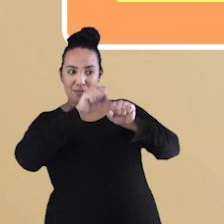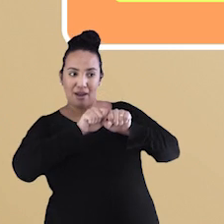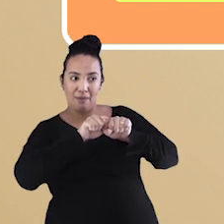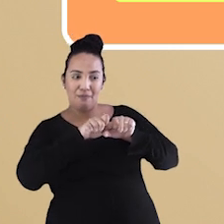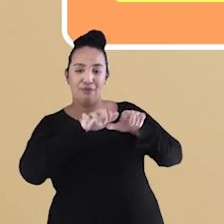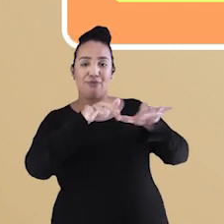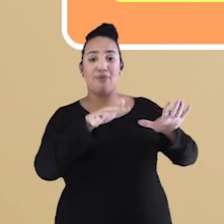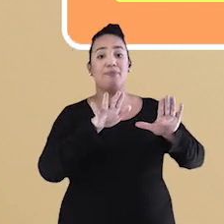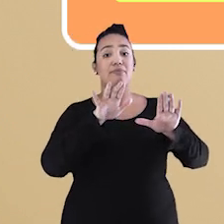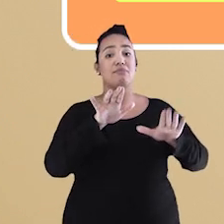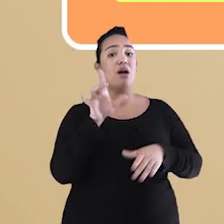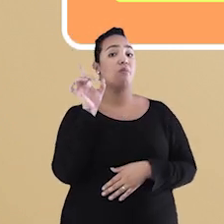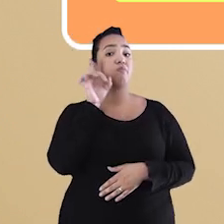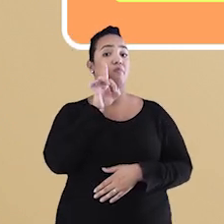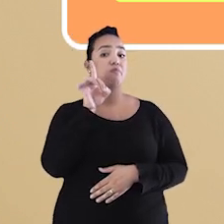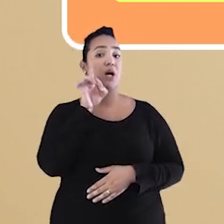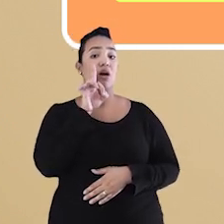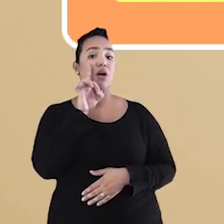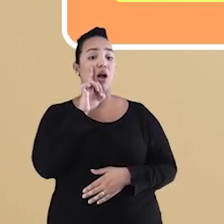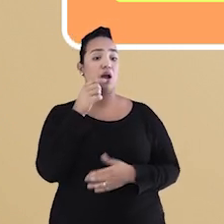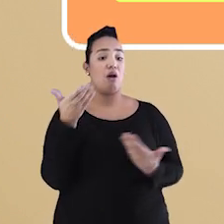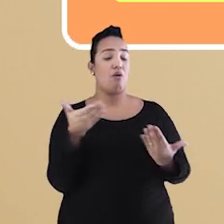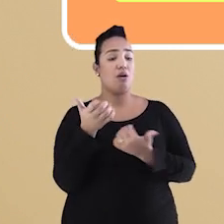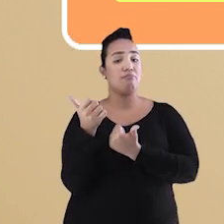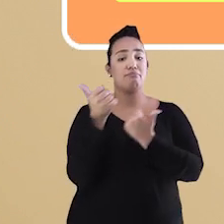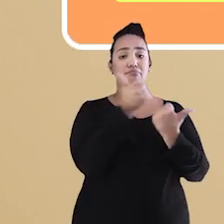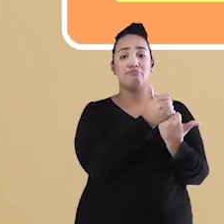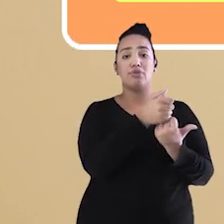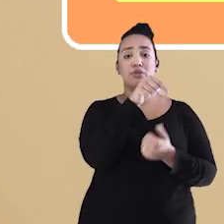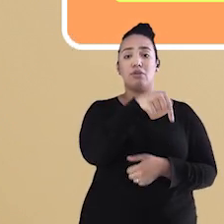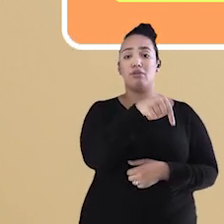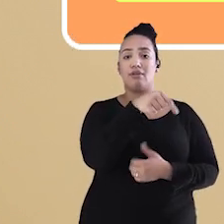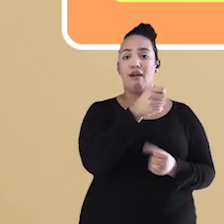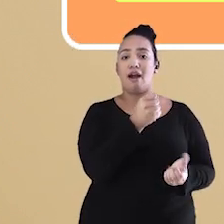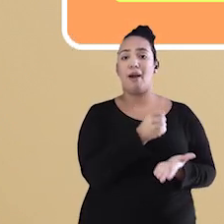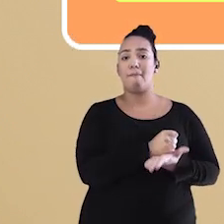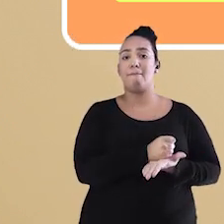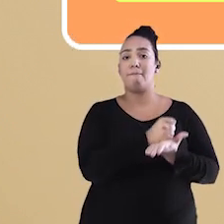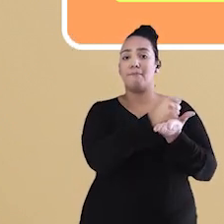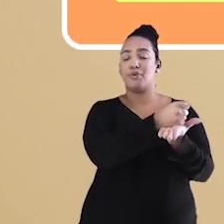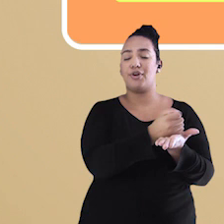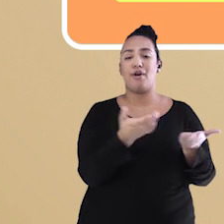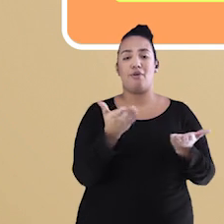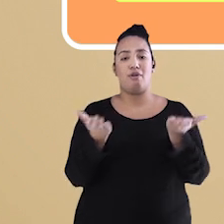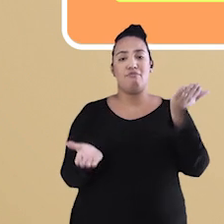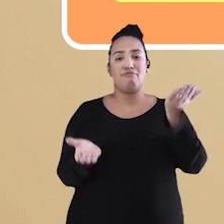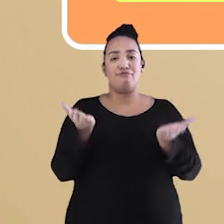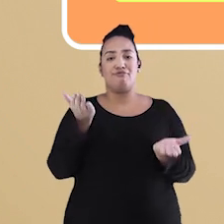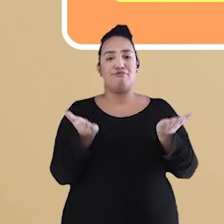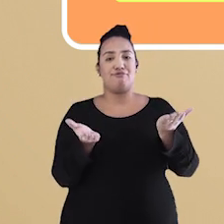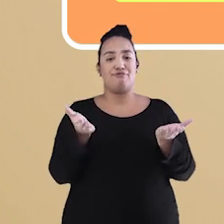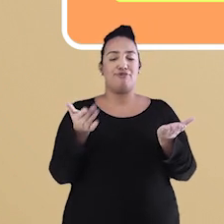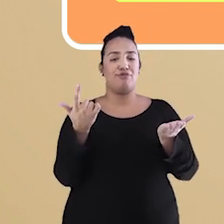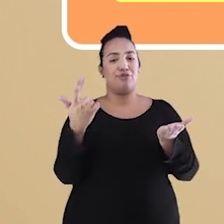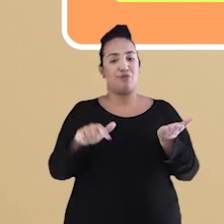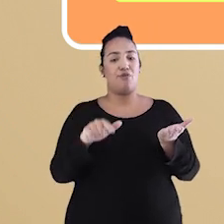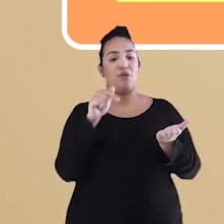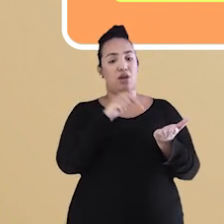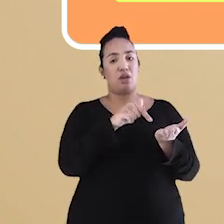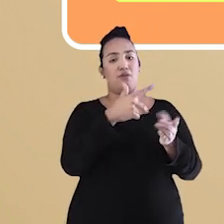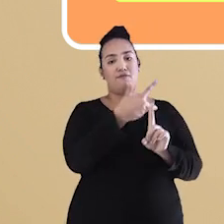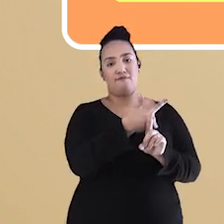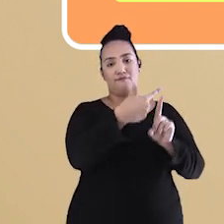É quando os Estados Unidos entram na guerra em defesa da Tríplice Entente, equilibrando novamente as forças e